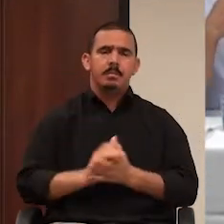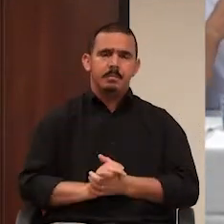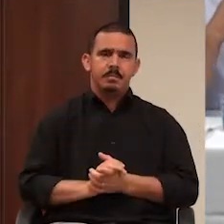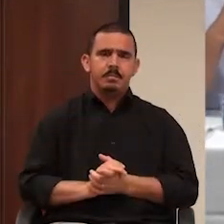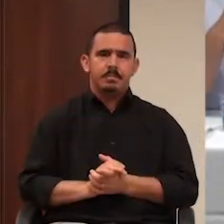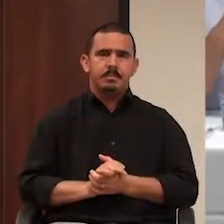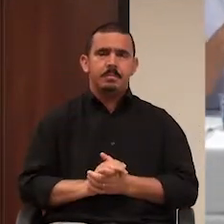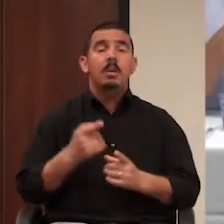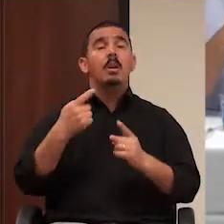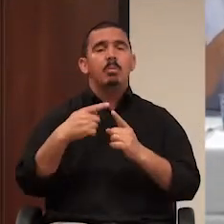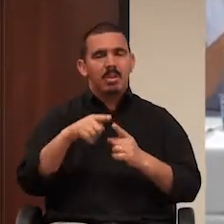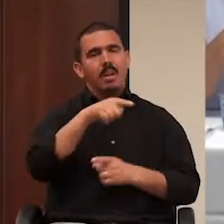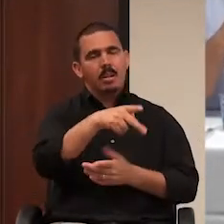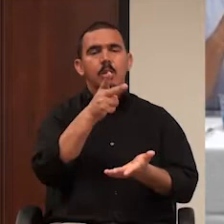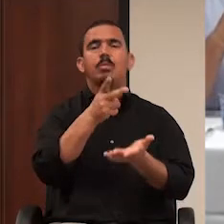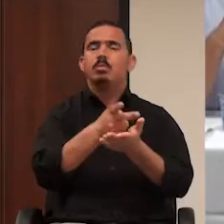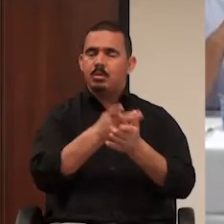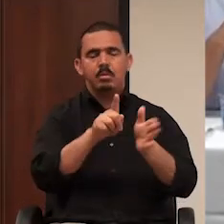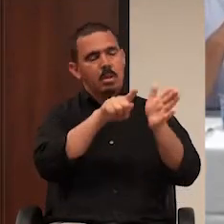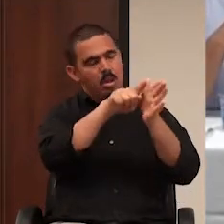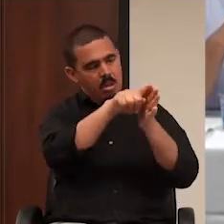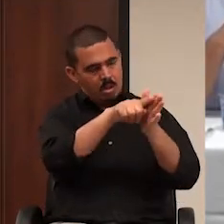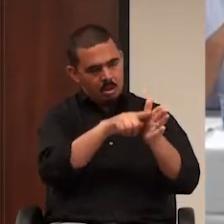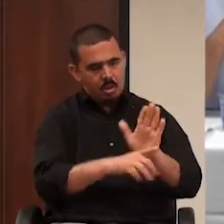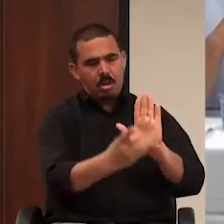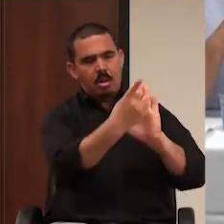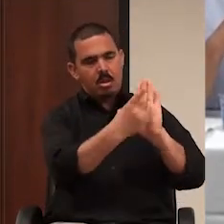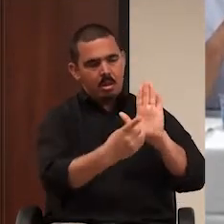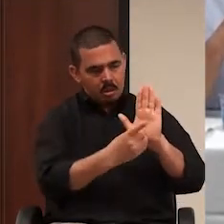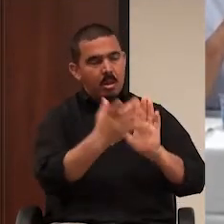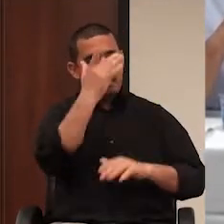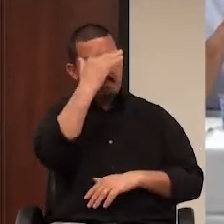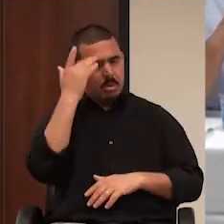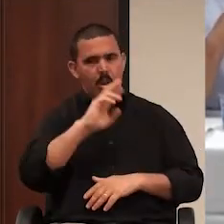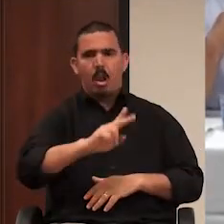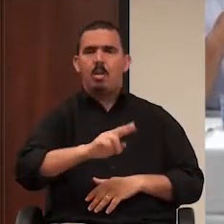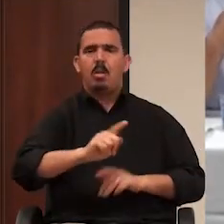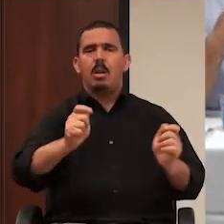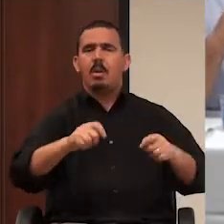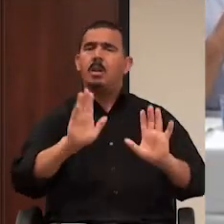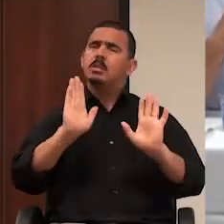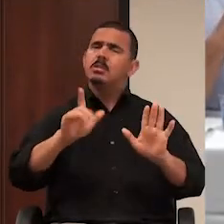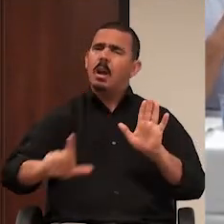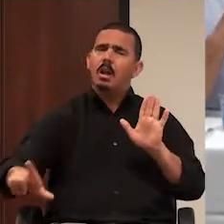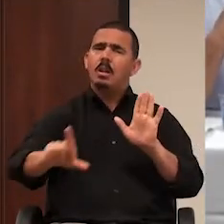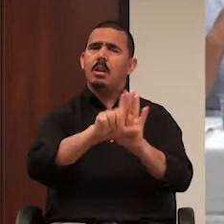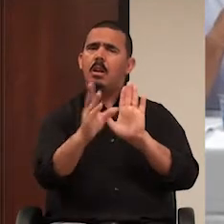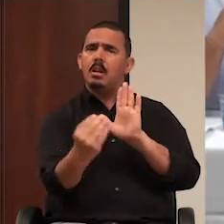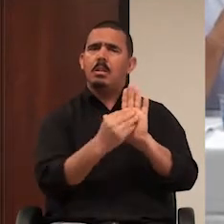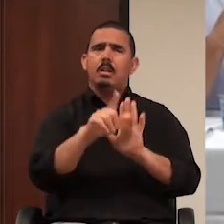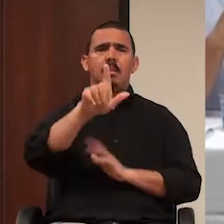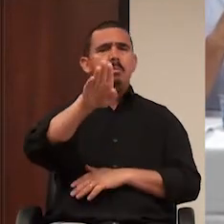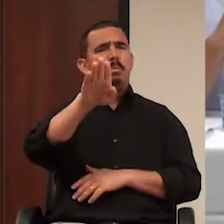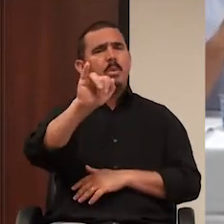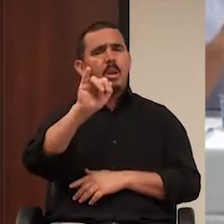Porque a interdição ainda continua sendo declarada, a lei já tem vigor há mais de um ano, né? O